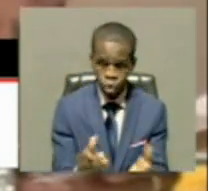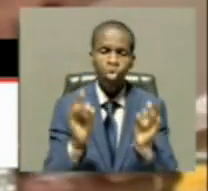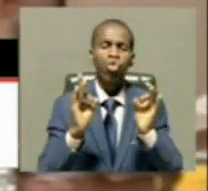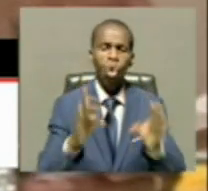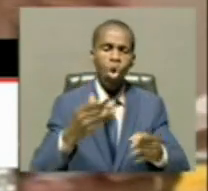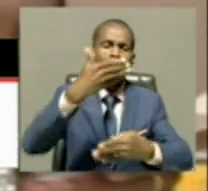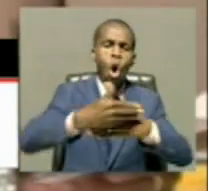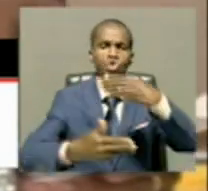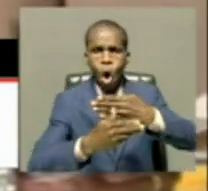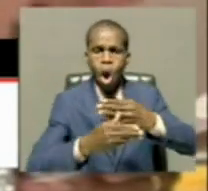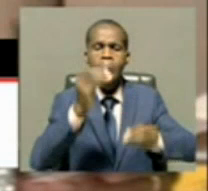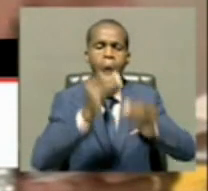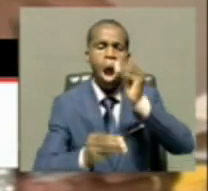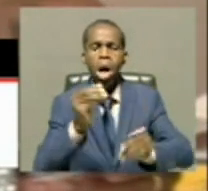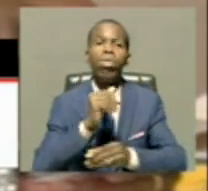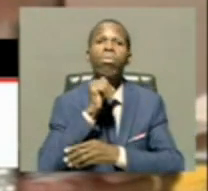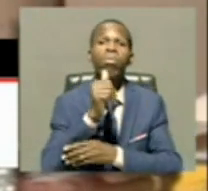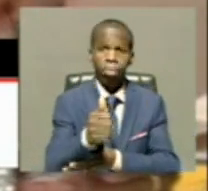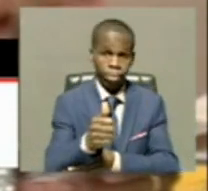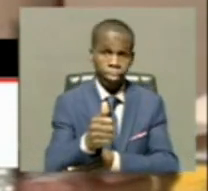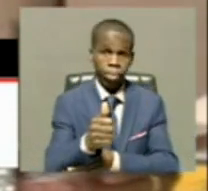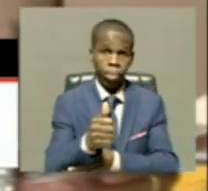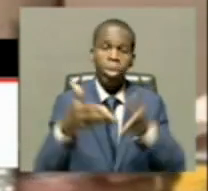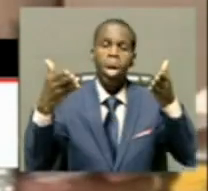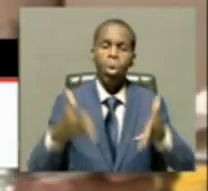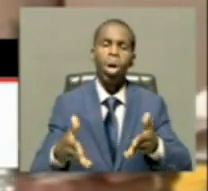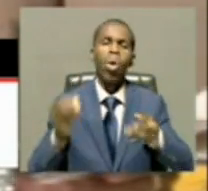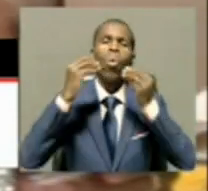investir em infraestrutura. Isso traz com que nós